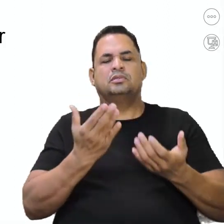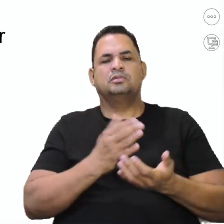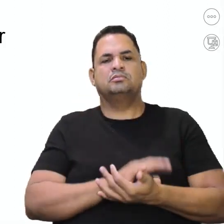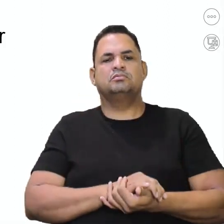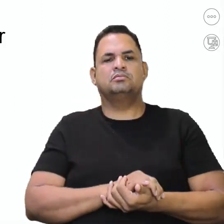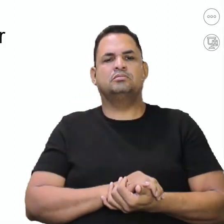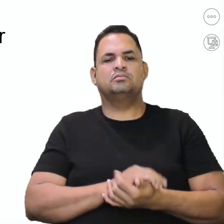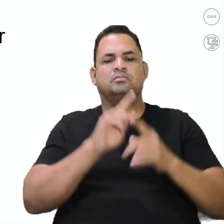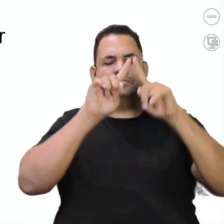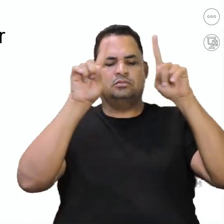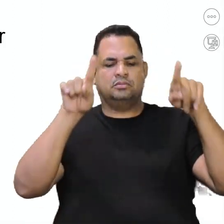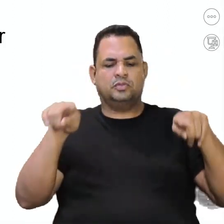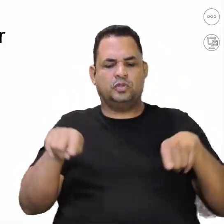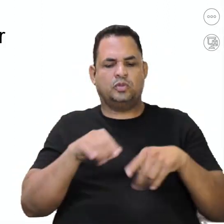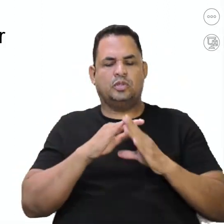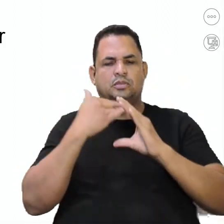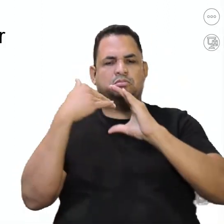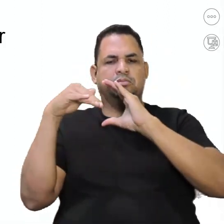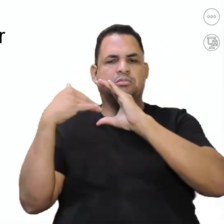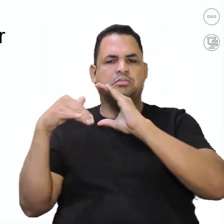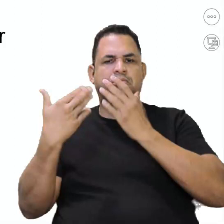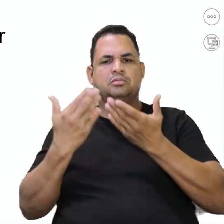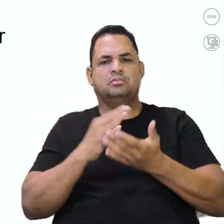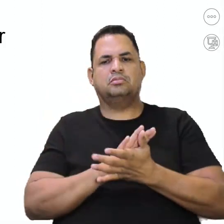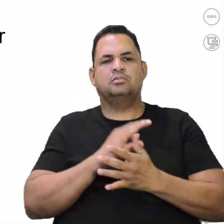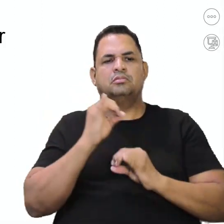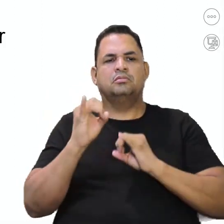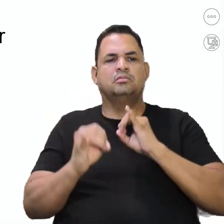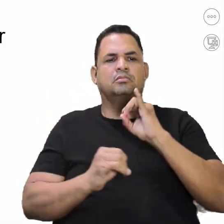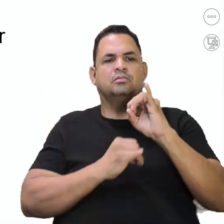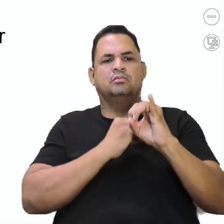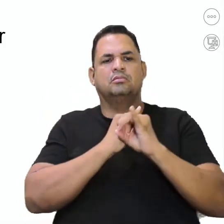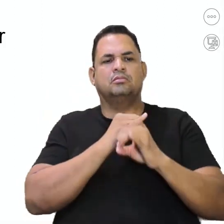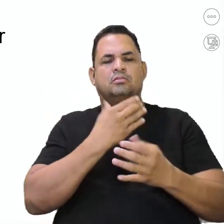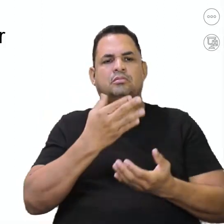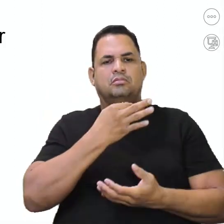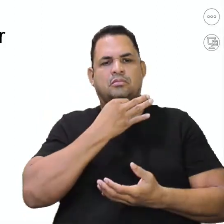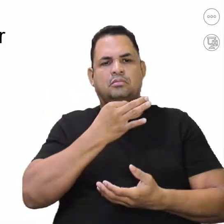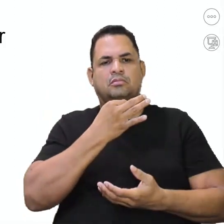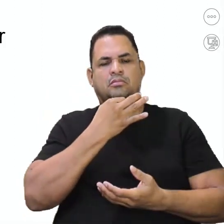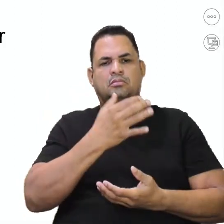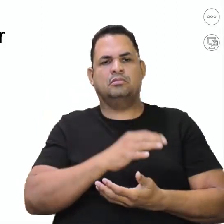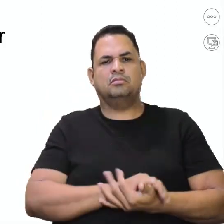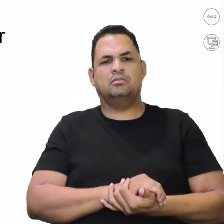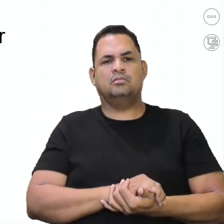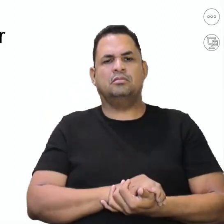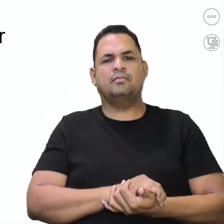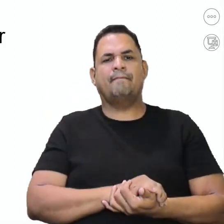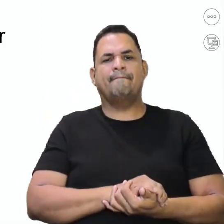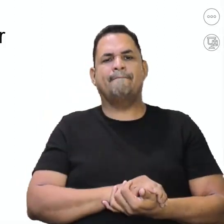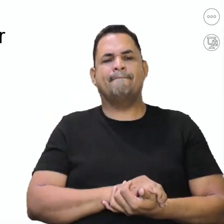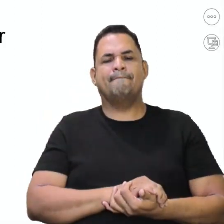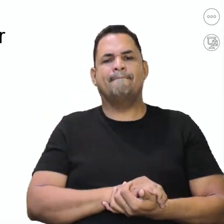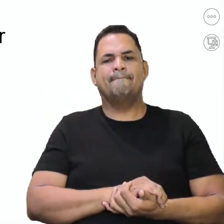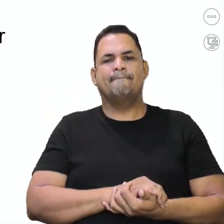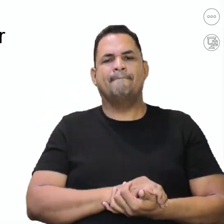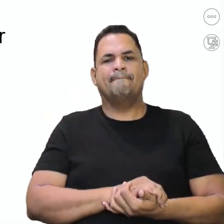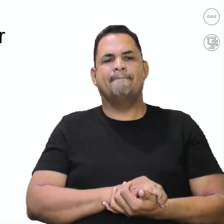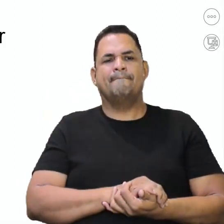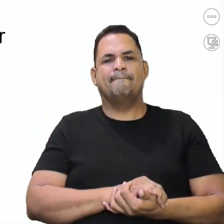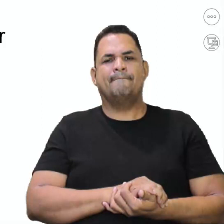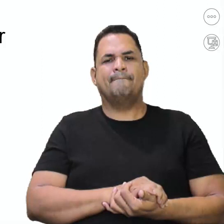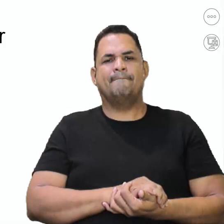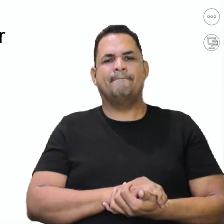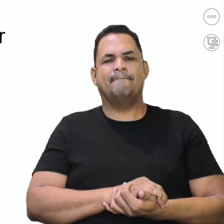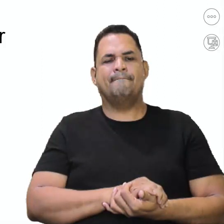board, ou então um quadro de mensagens, is an online discussion site where people can hold conversations